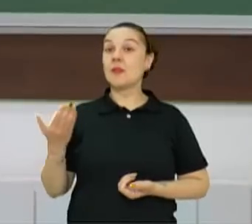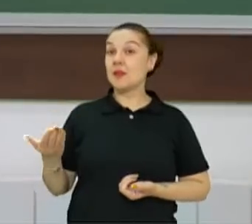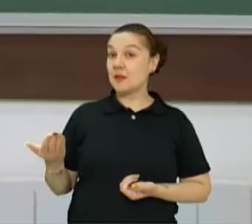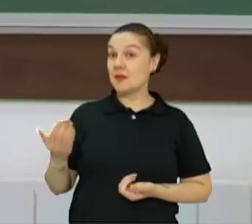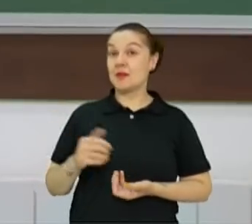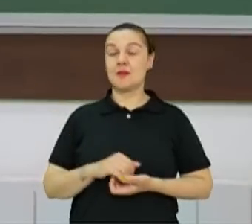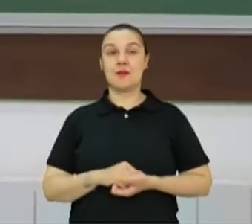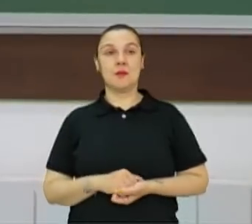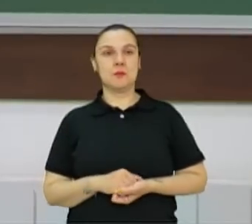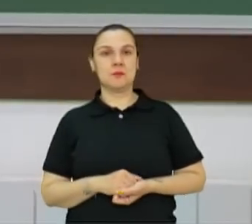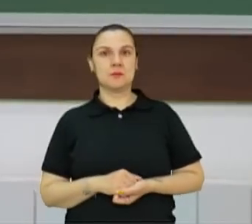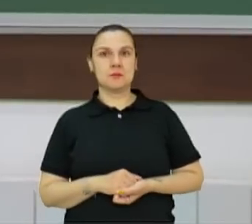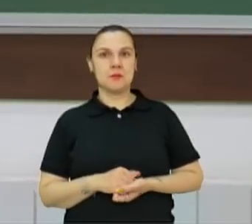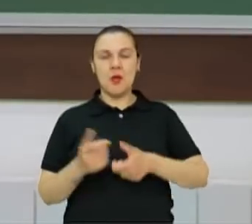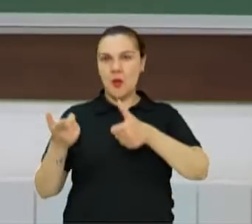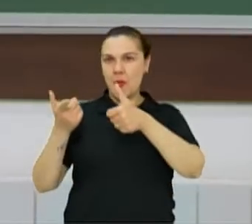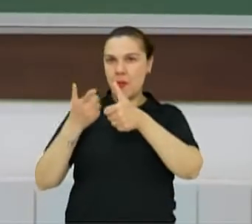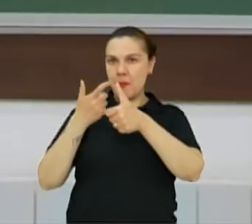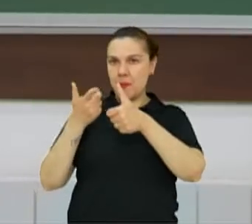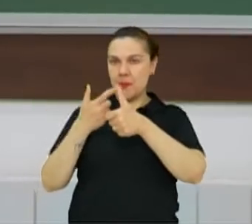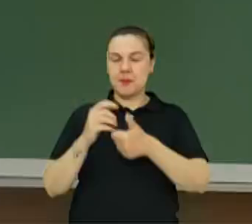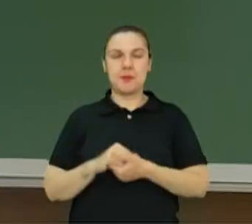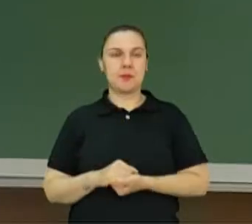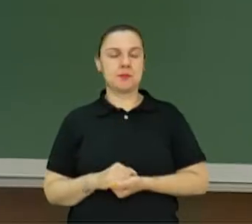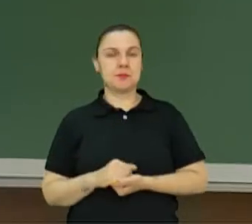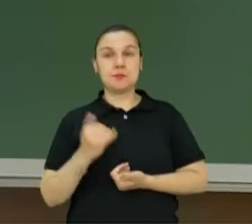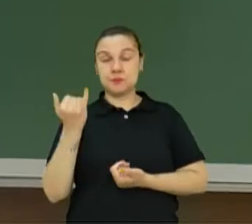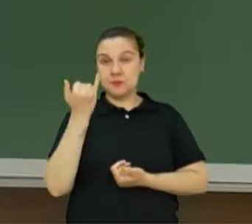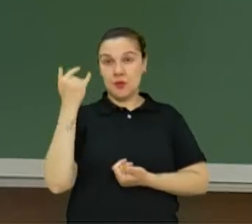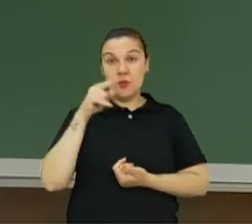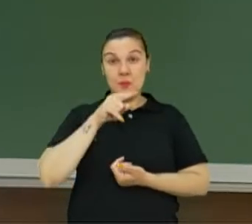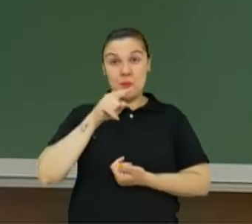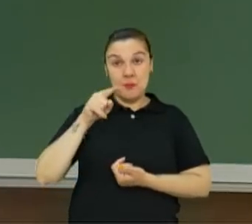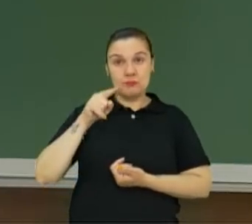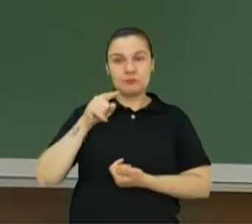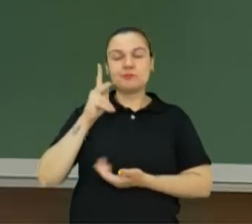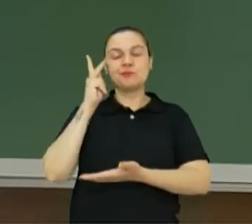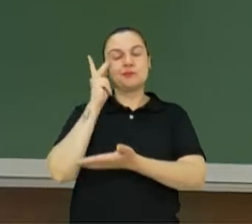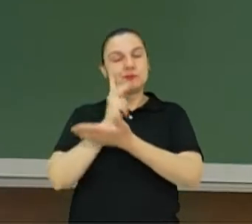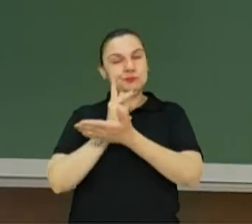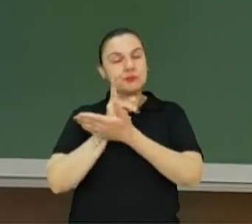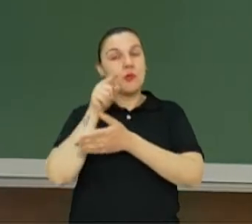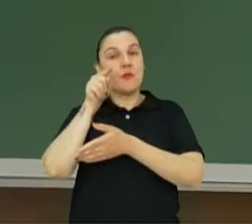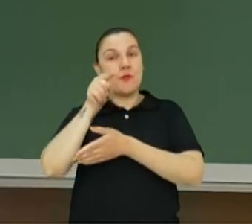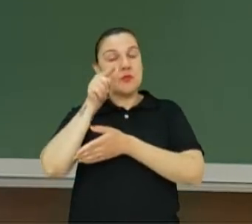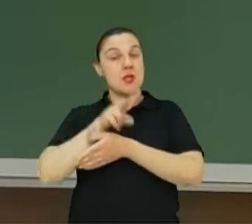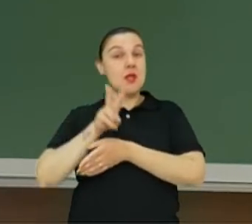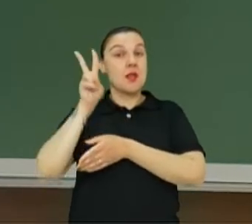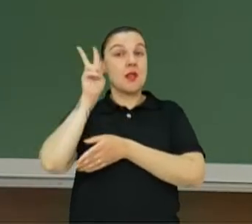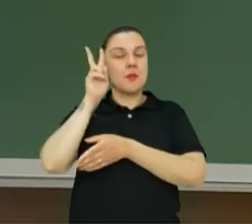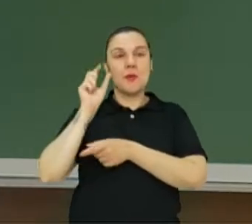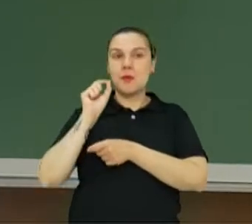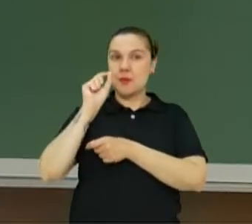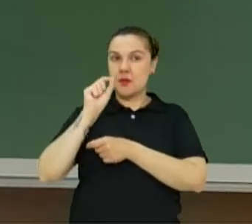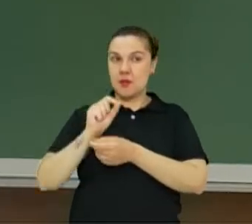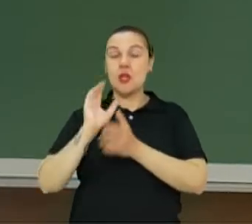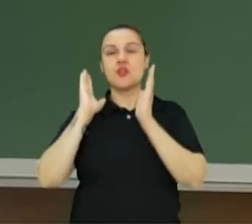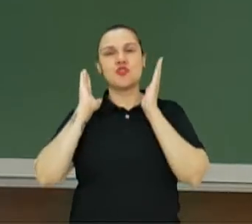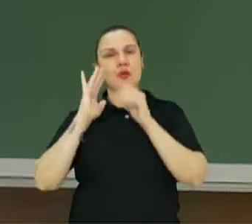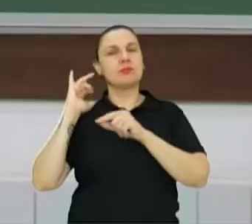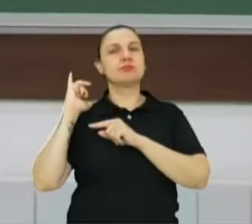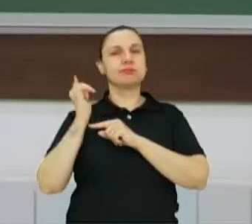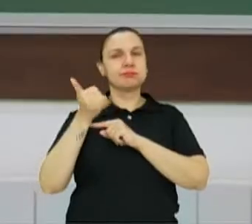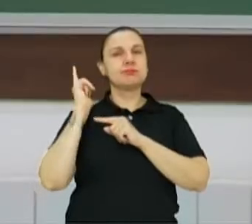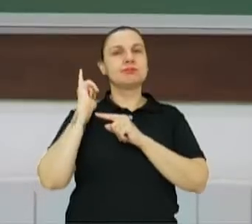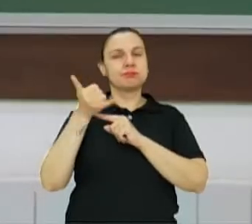E então, primeiro ponto bem importante, né, que eu espero que vocês tenham lembrado aí, que nós já falamos